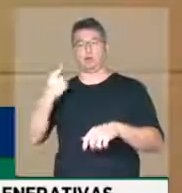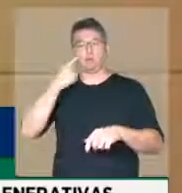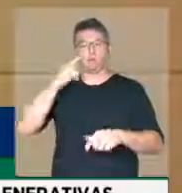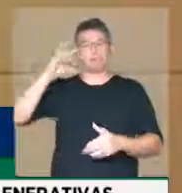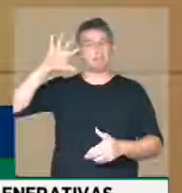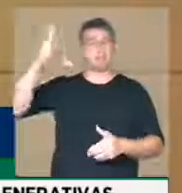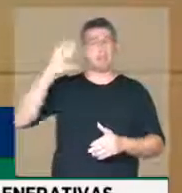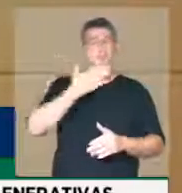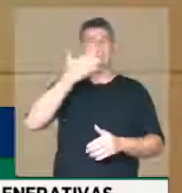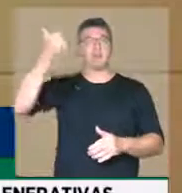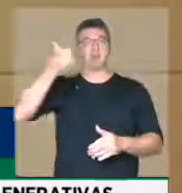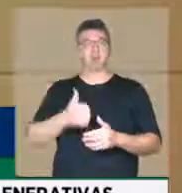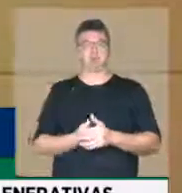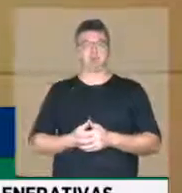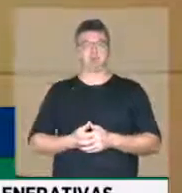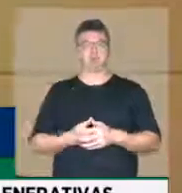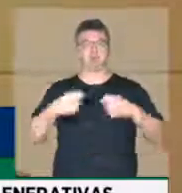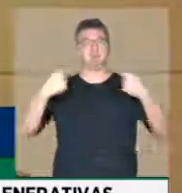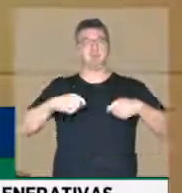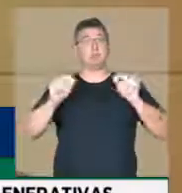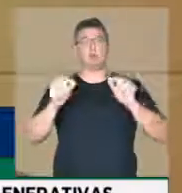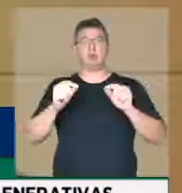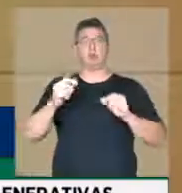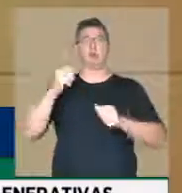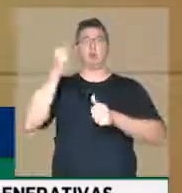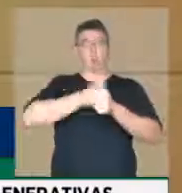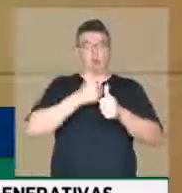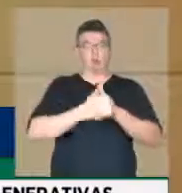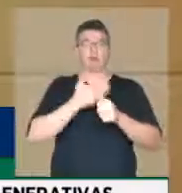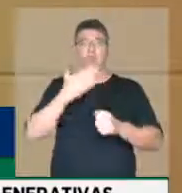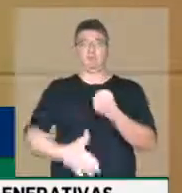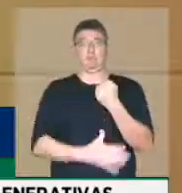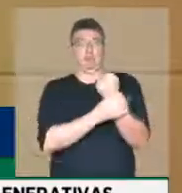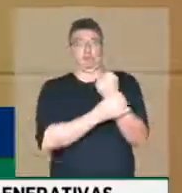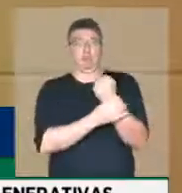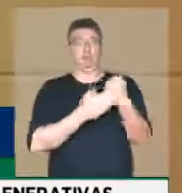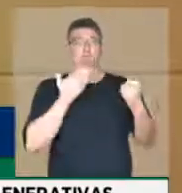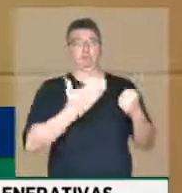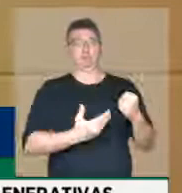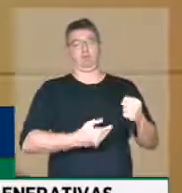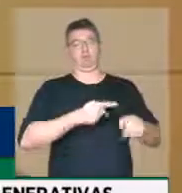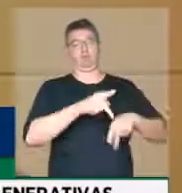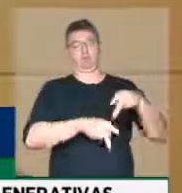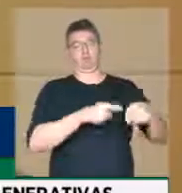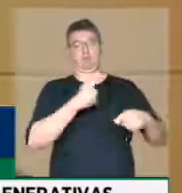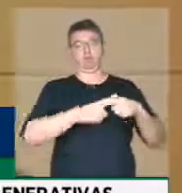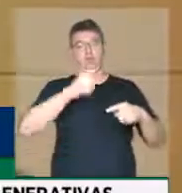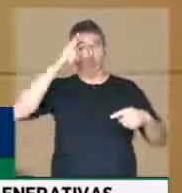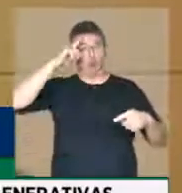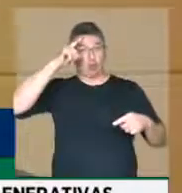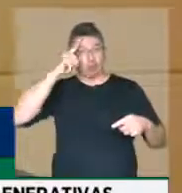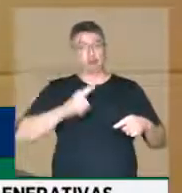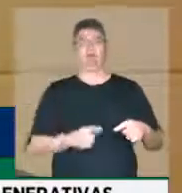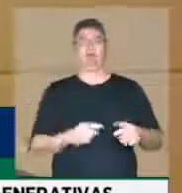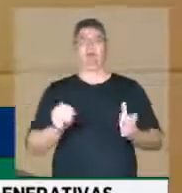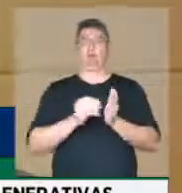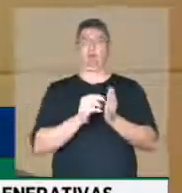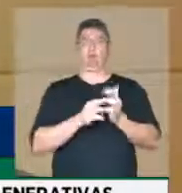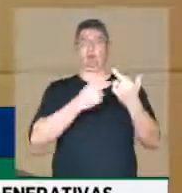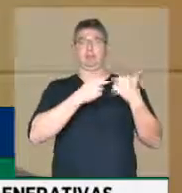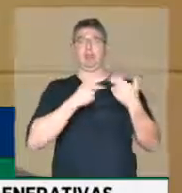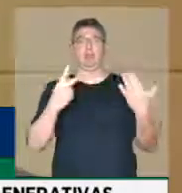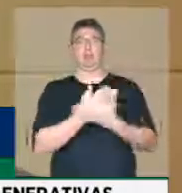data. Precisamos lutar pela segurança da nossa população, que a cada dia é vítima de atitudes